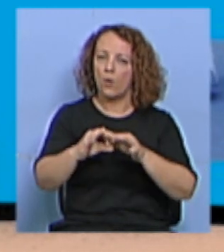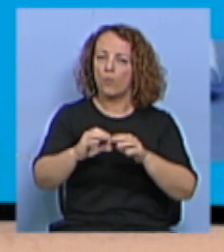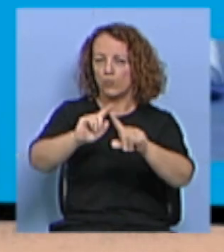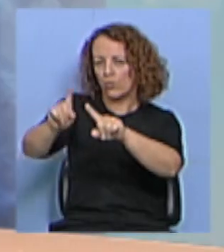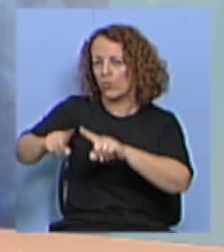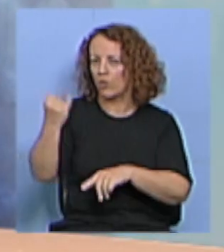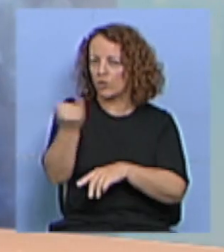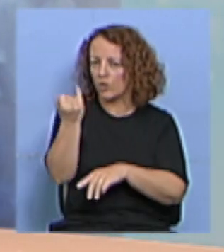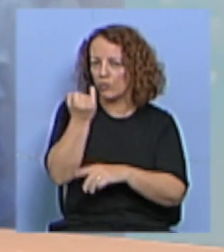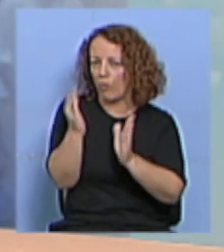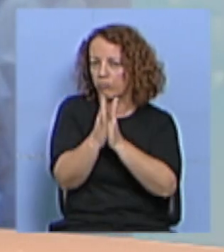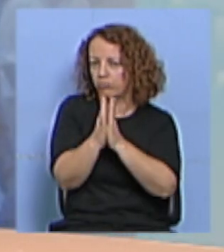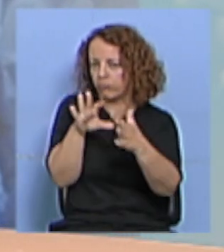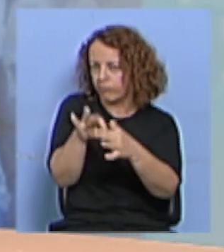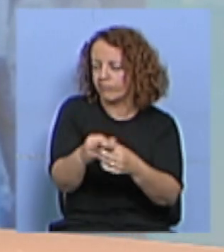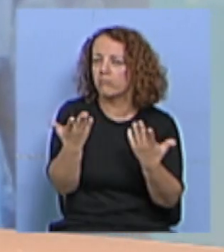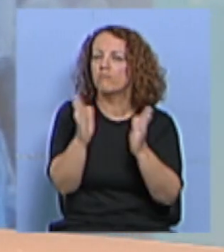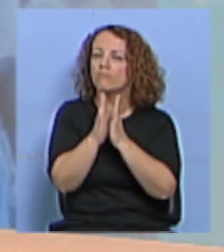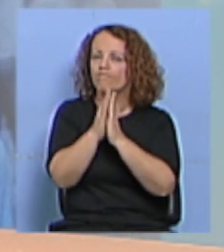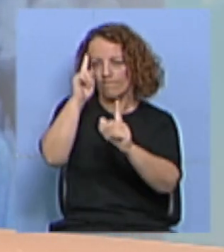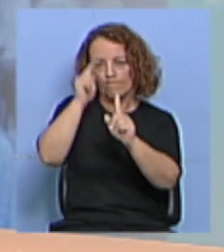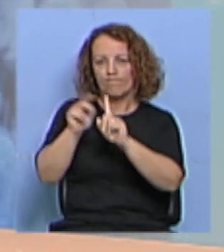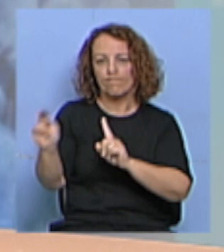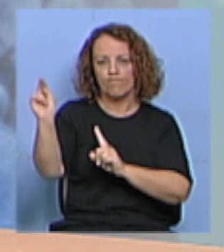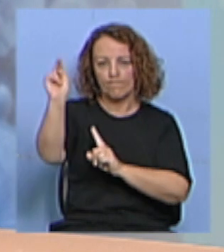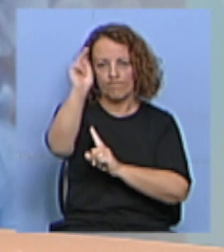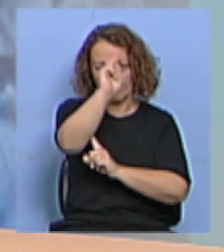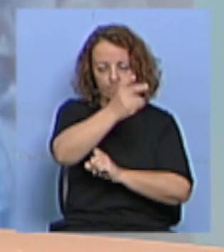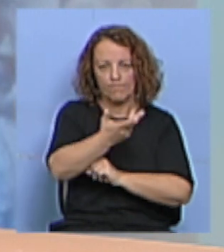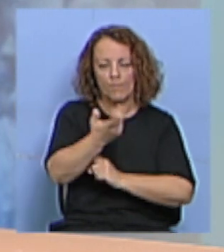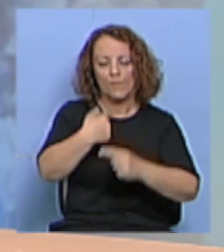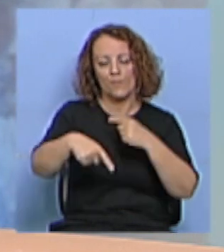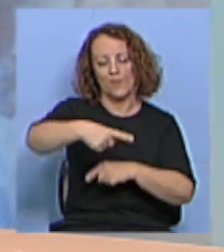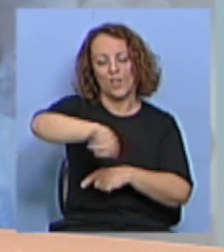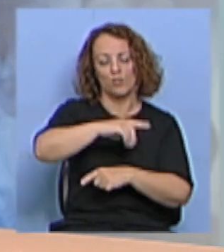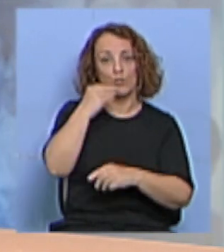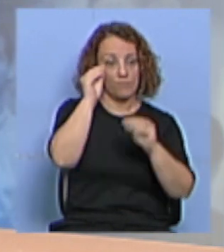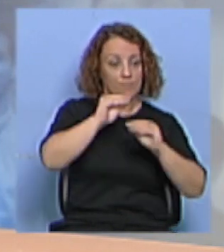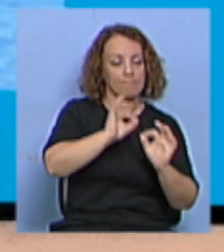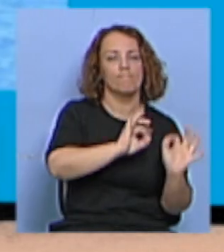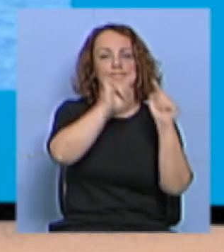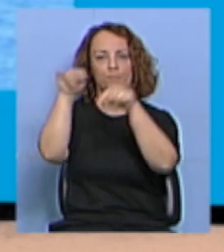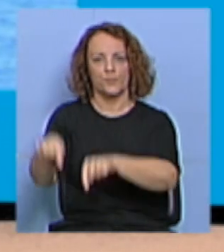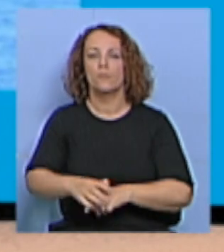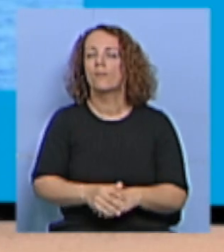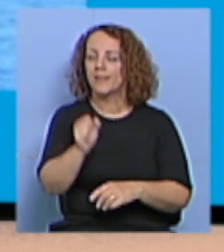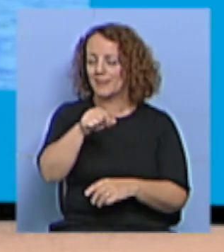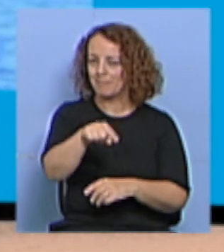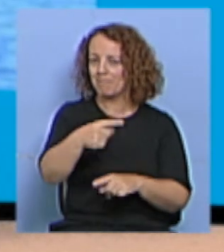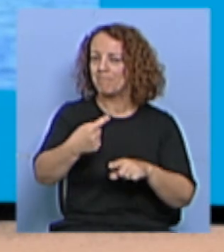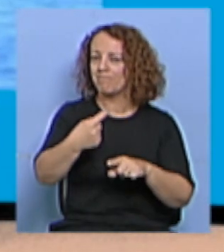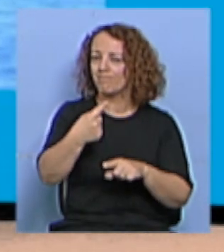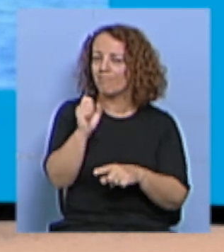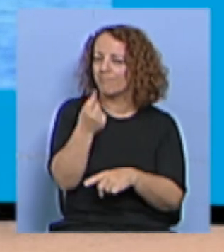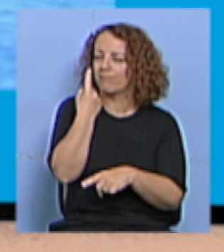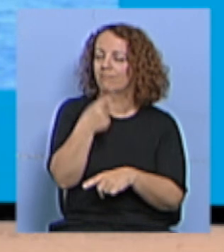organizações, congregações religiosas e missionárias que têm depois estes jovens no local. Sim, essa é uma experiência muito interessante, que vem desde